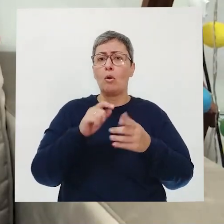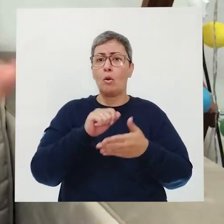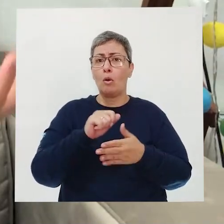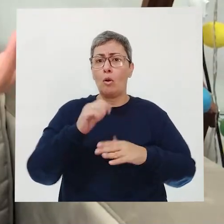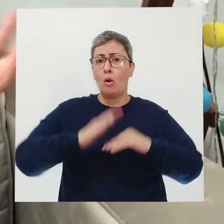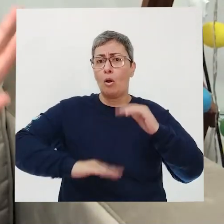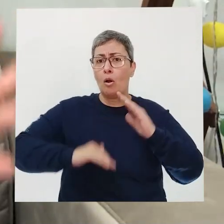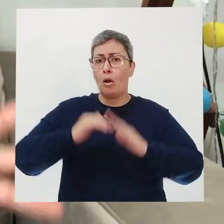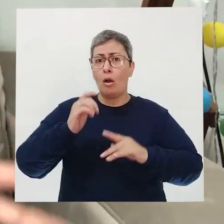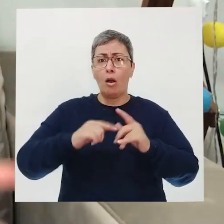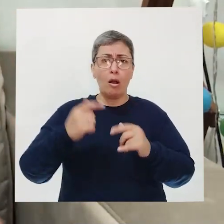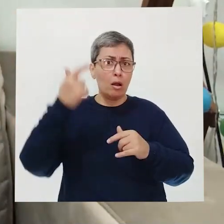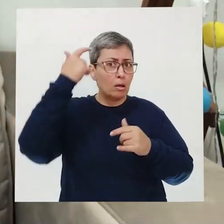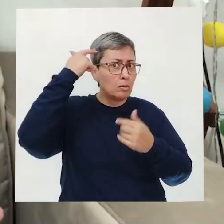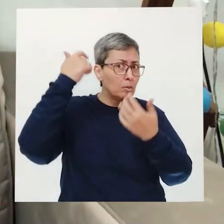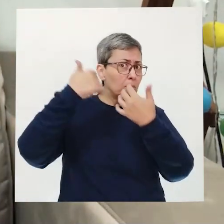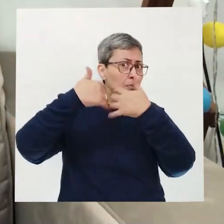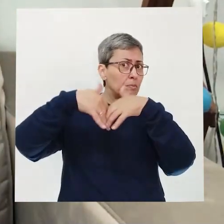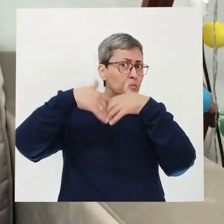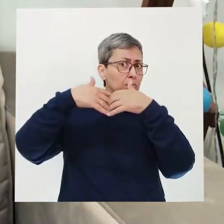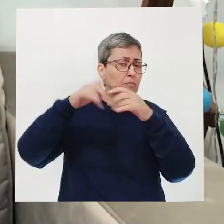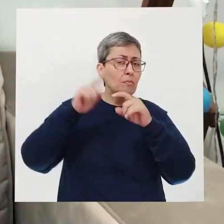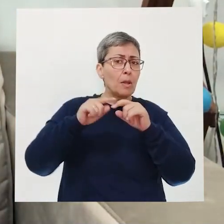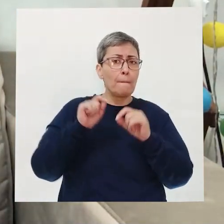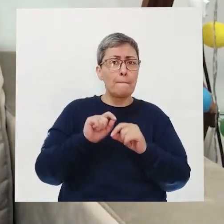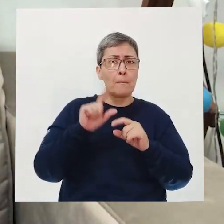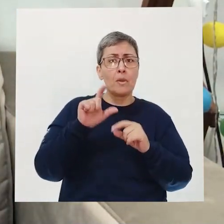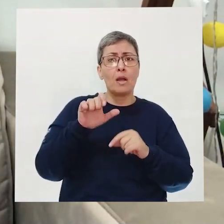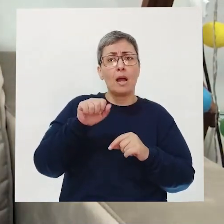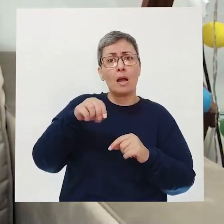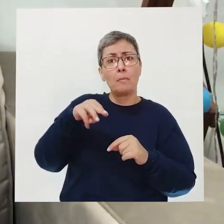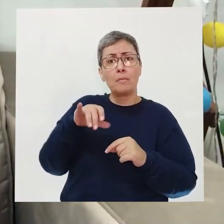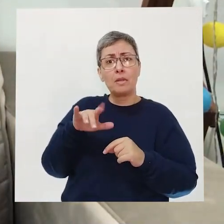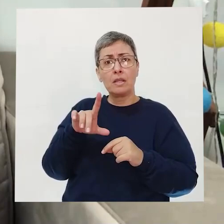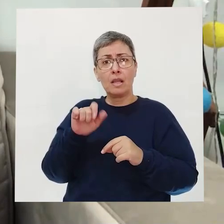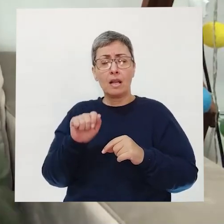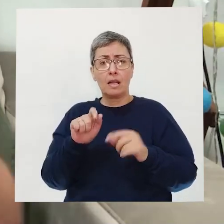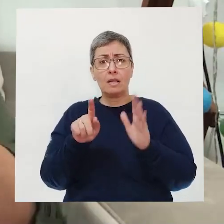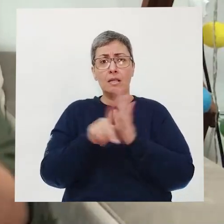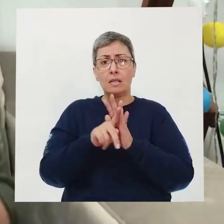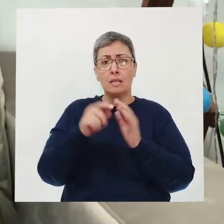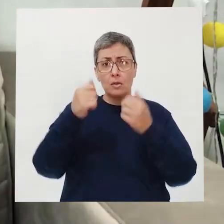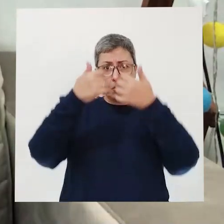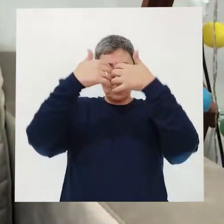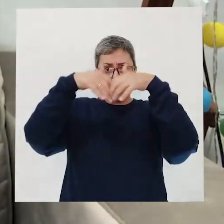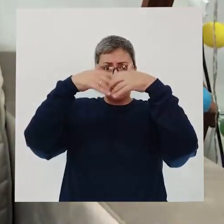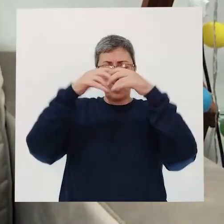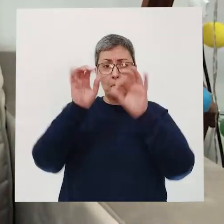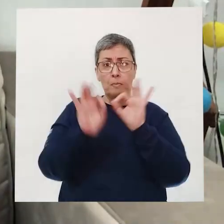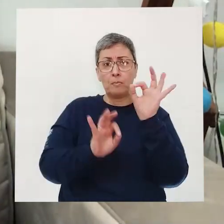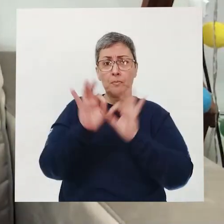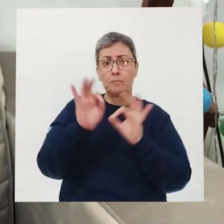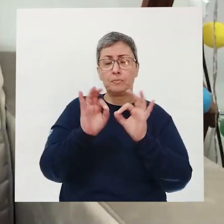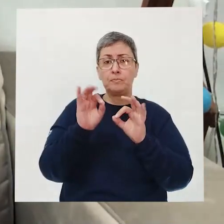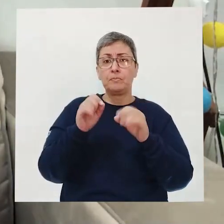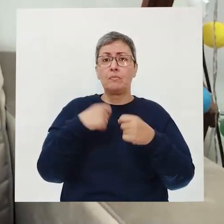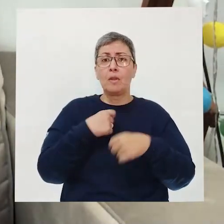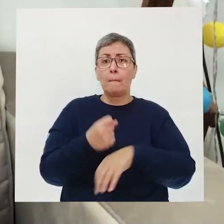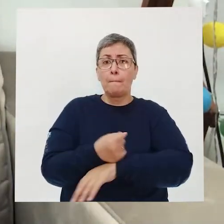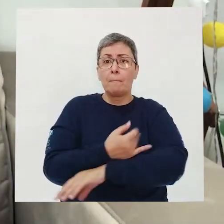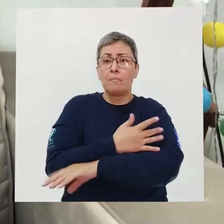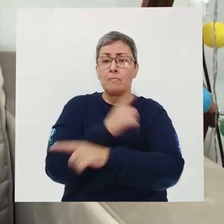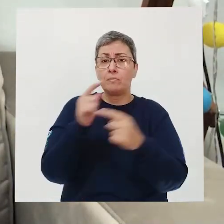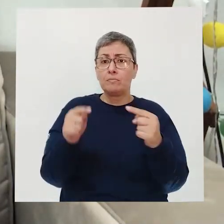da amígdala cerebral aumentada, né? A amígdala cerebral, para formar a emoção medo, ela entra